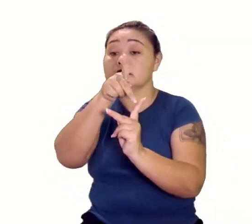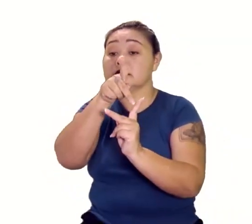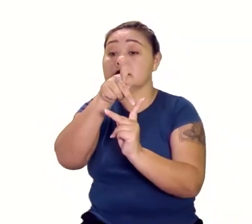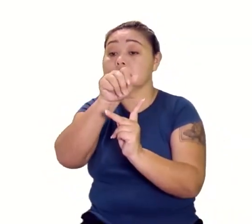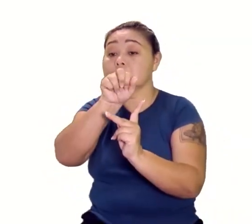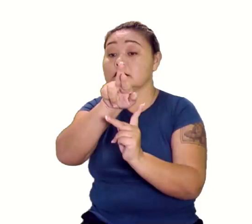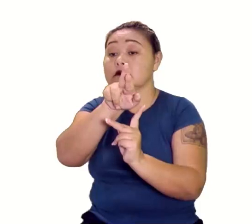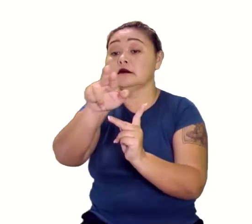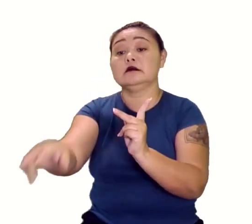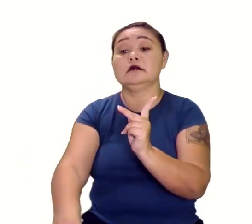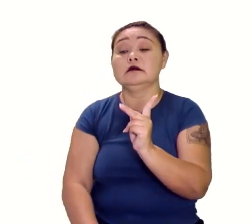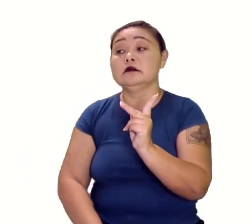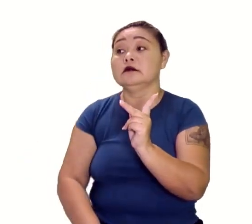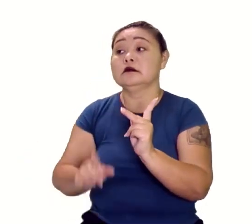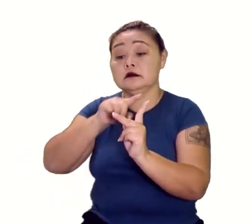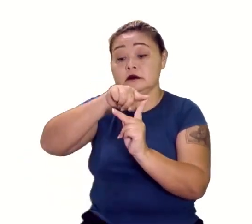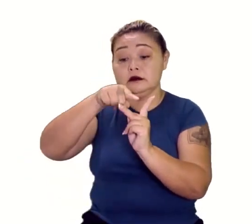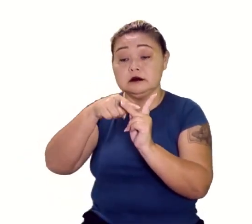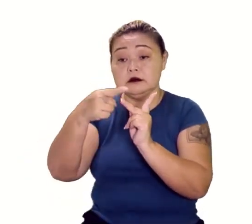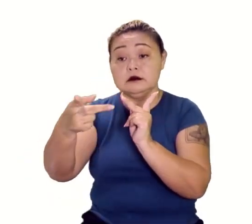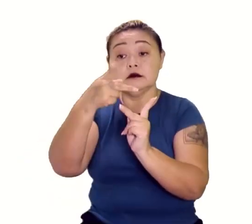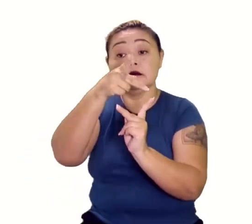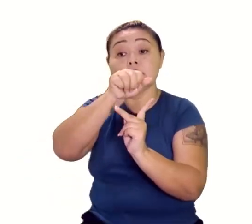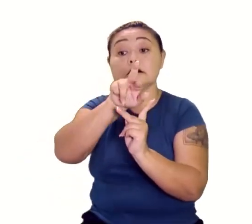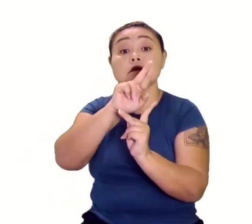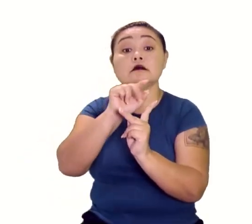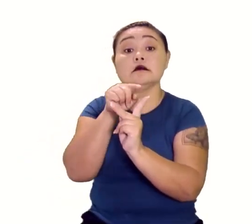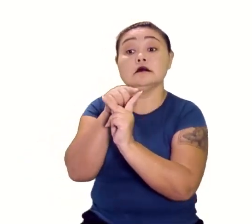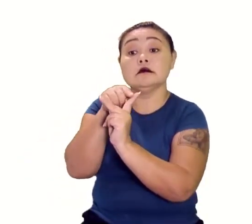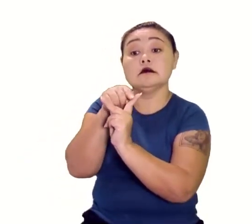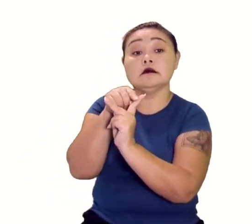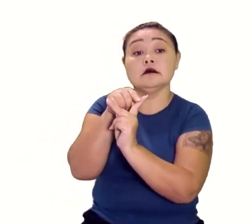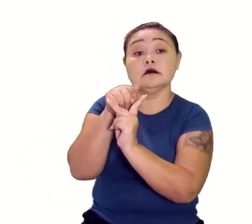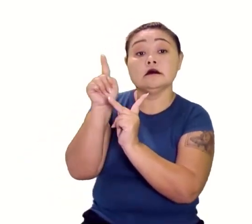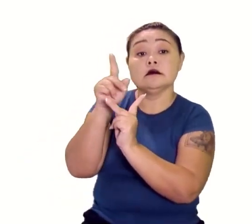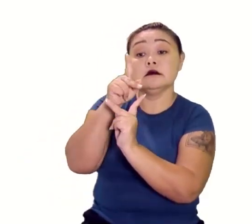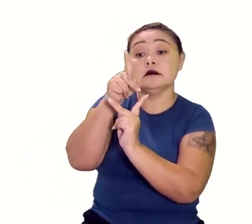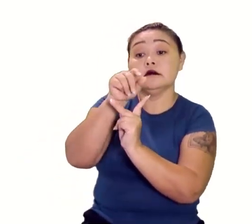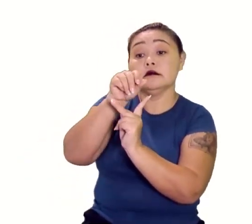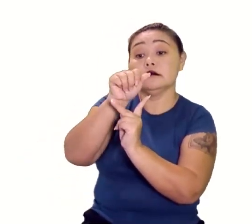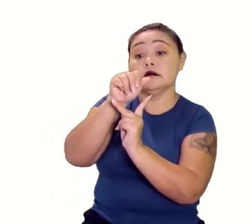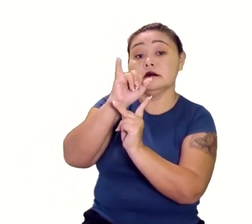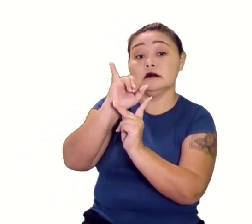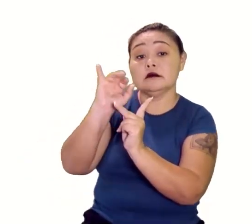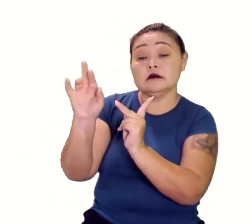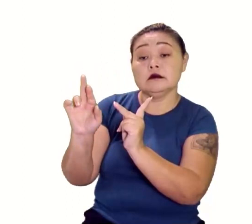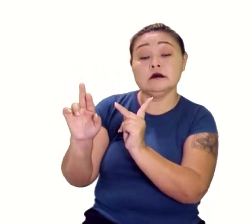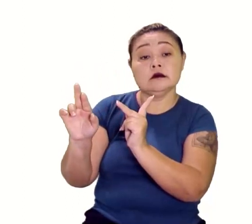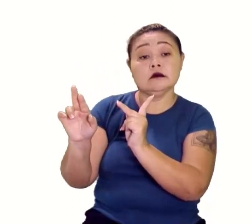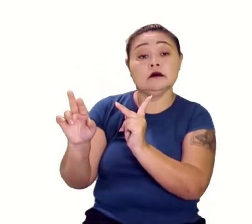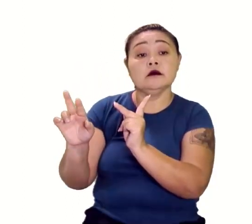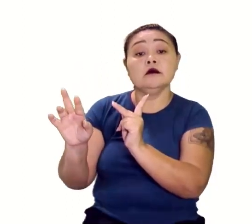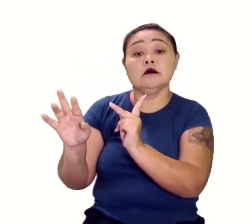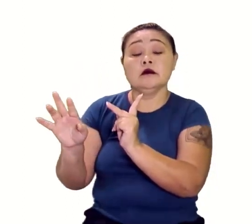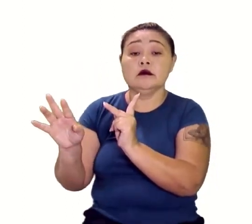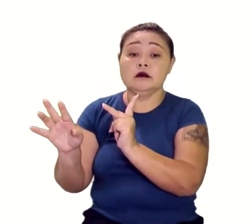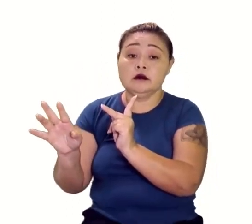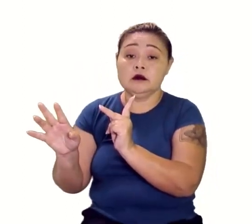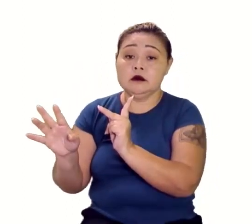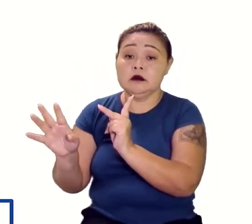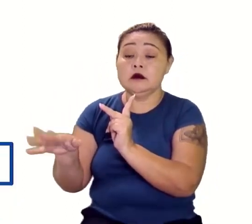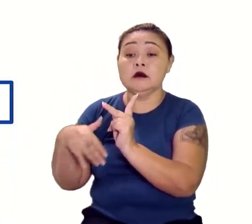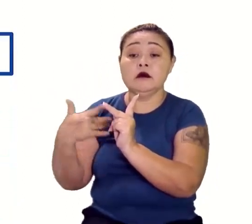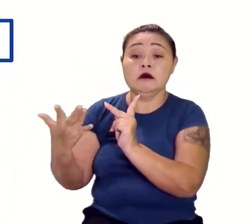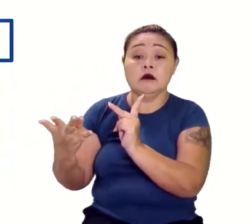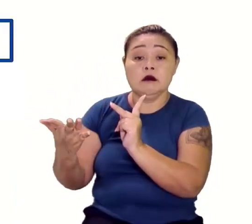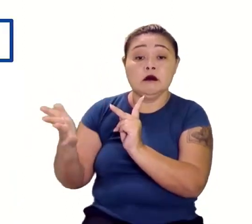é par. Quando o índice é par, o que houve? Tá lá o índice par, olha lá o pezinho de par. E